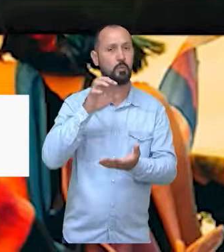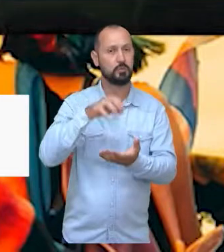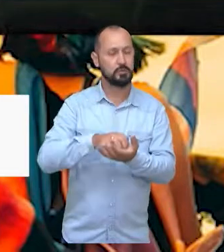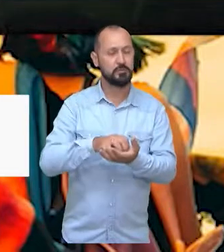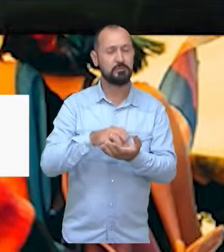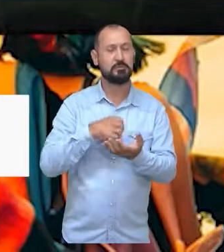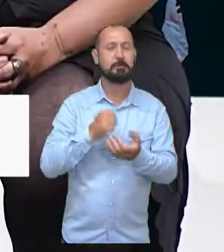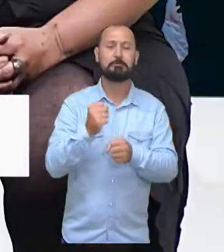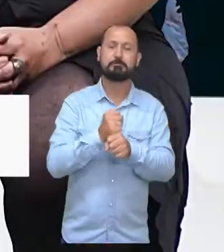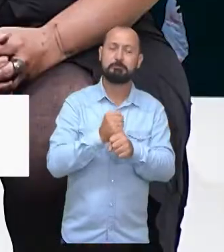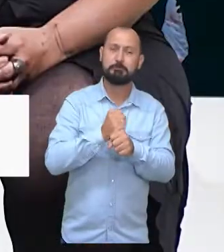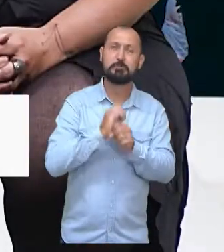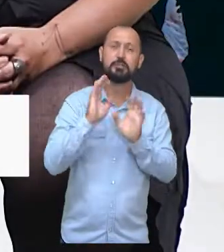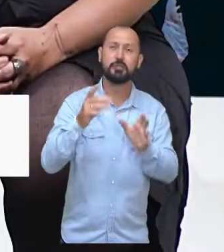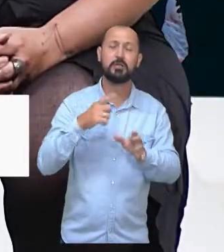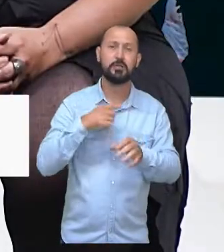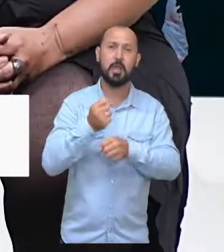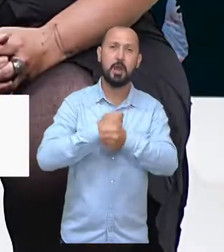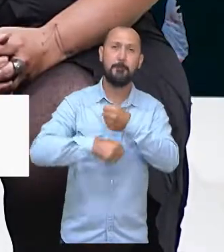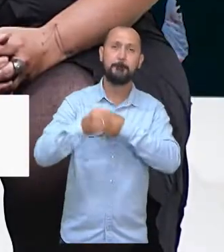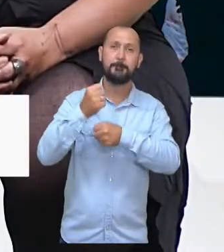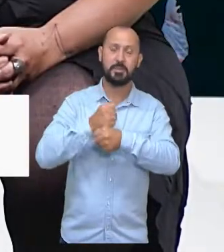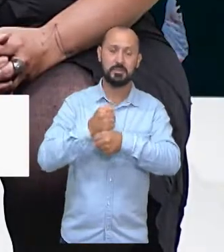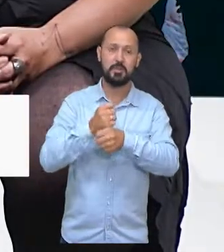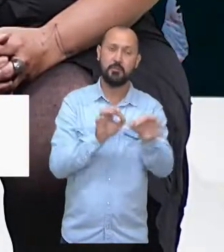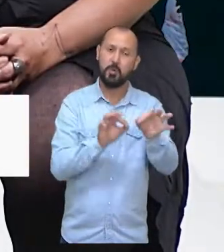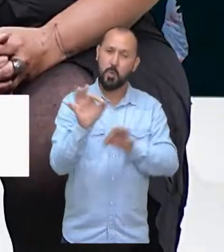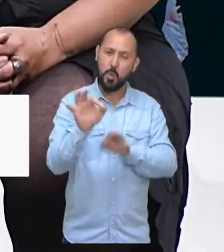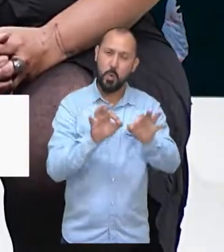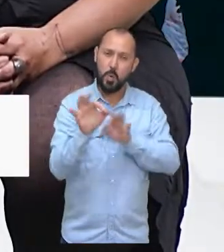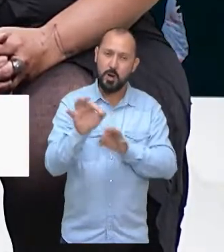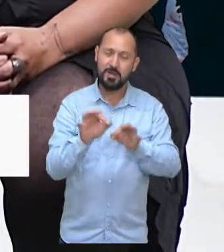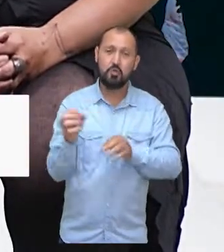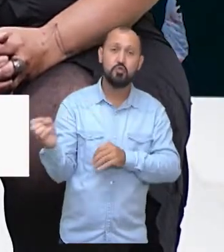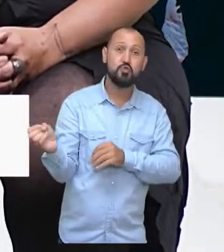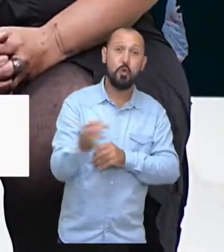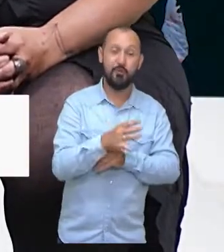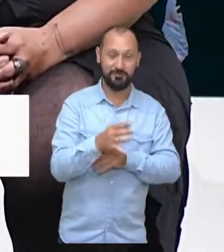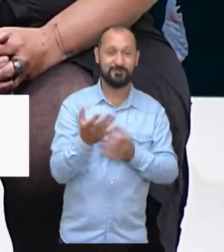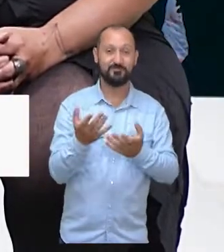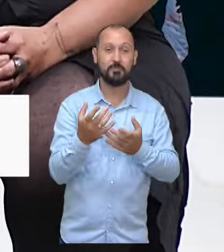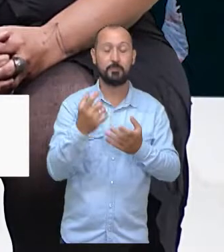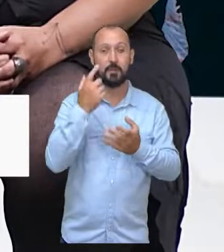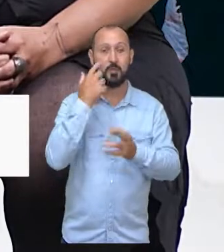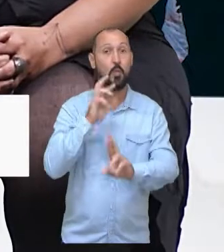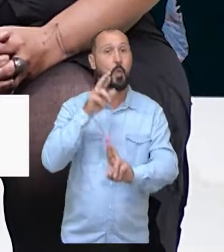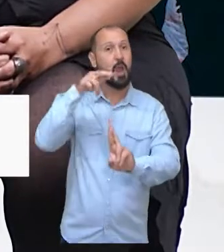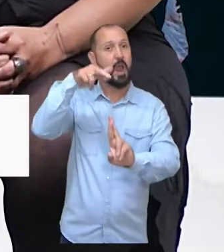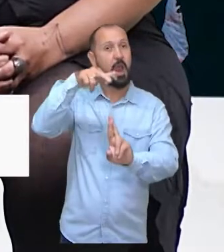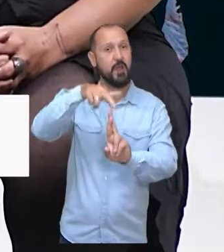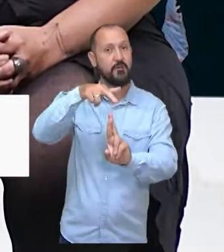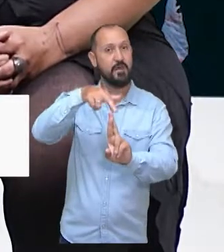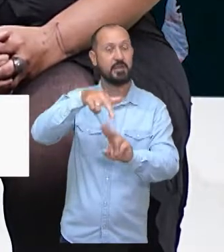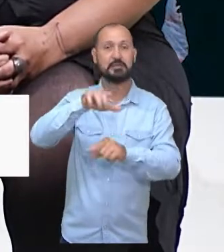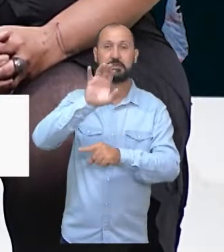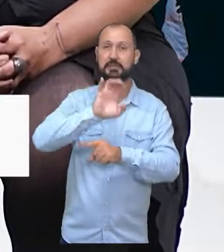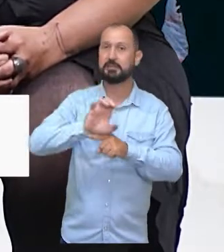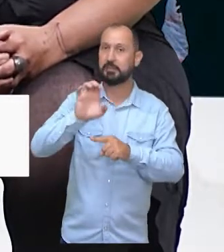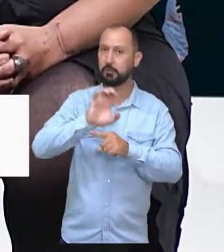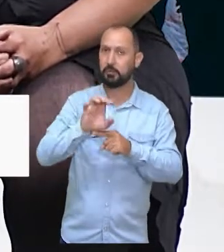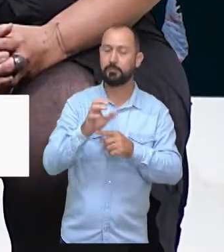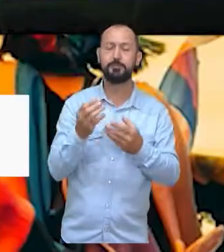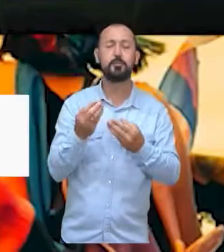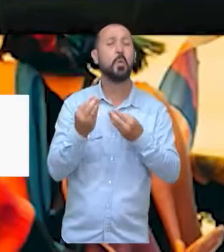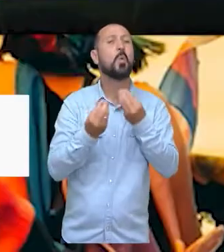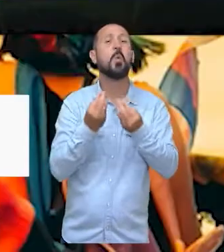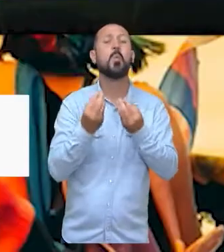existe há muitos anos e nesse ano passado, agora ele foi reformulado, ganhando uma amplitude de referência a nível estadual,